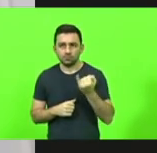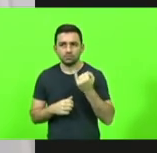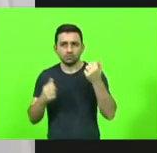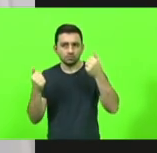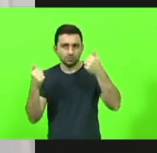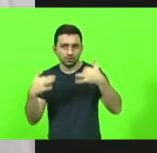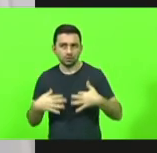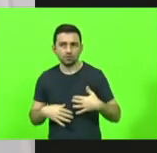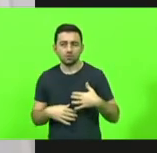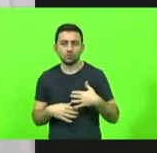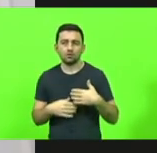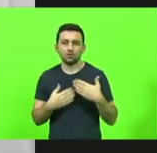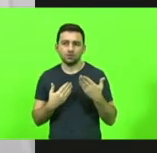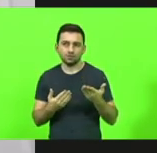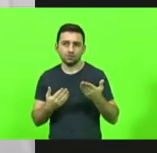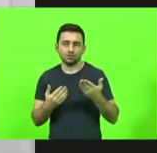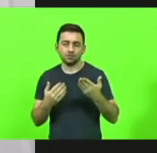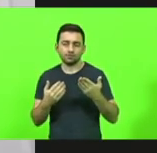doutor Vicente